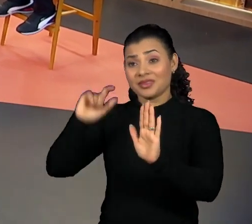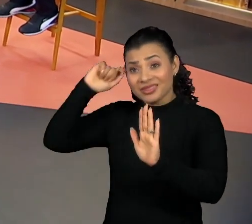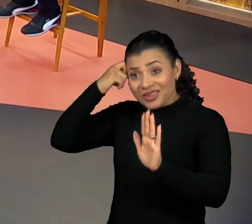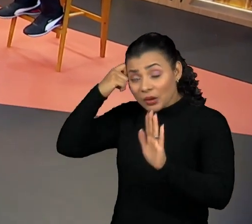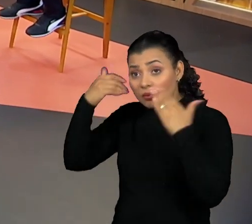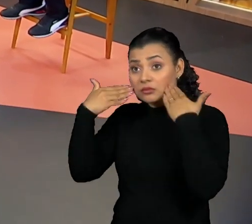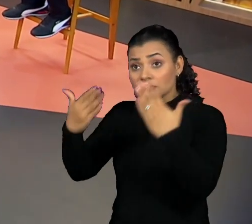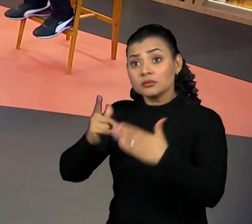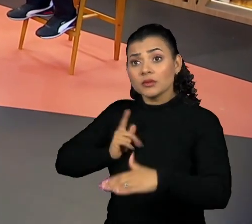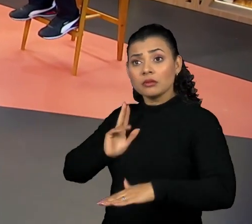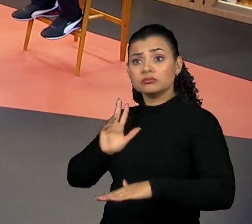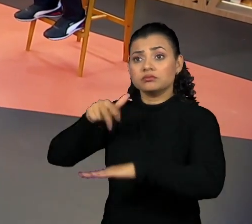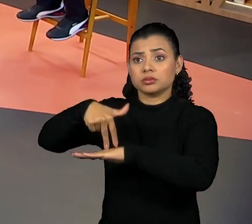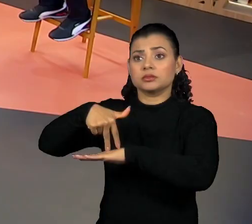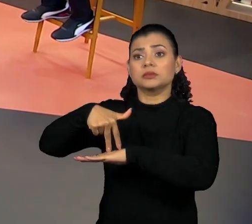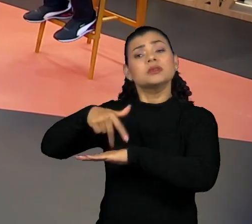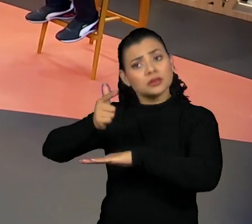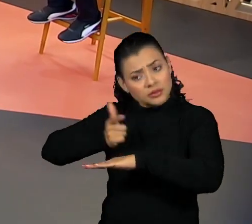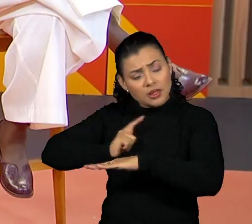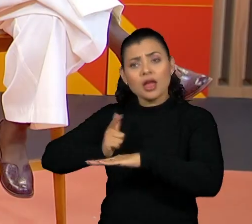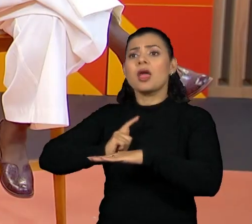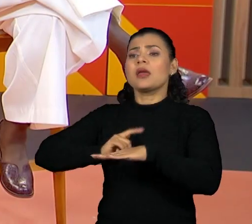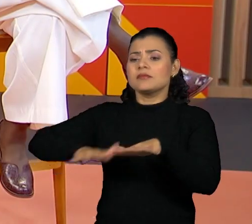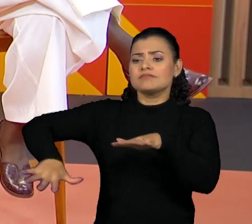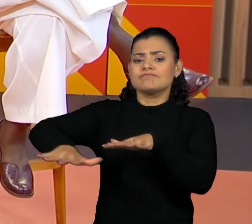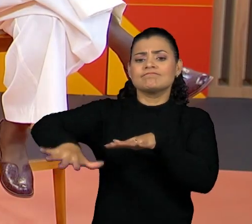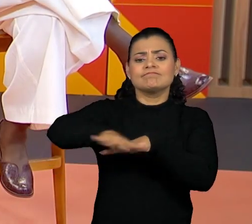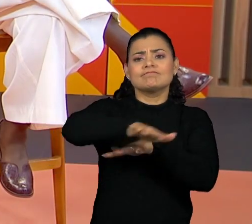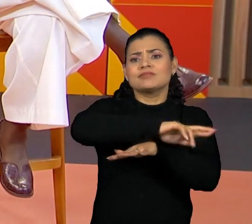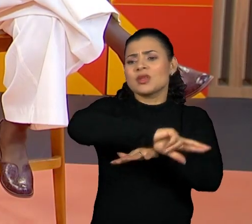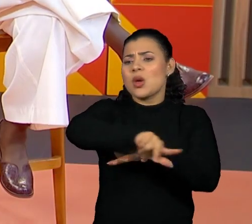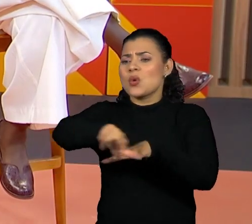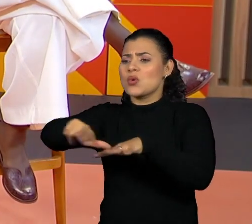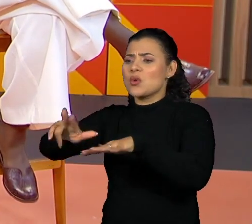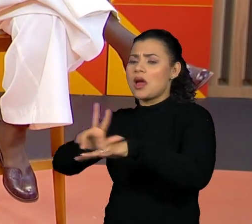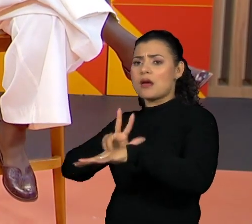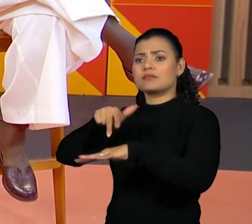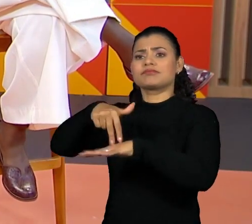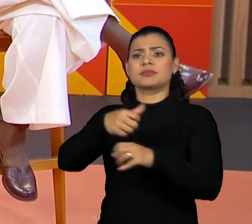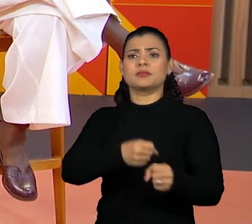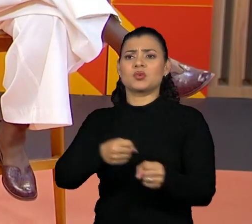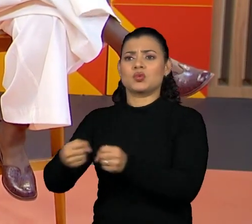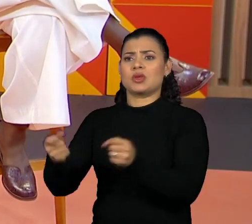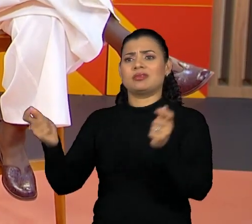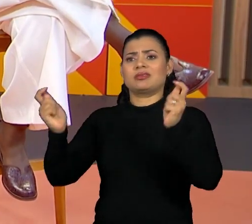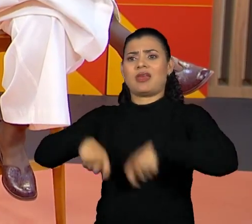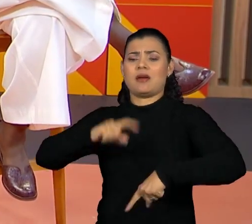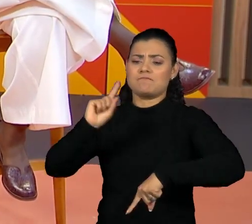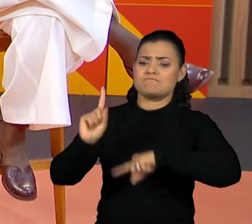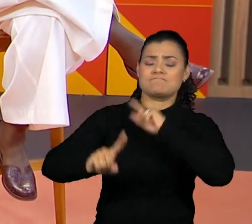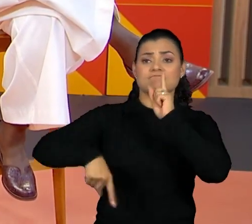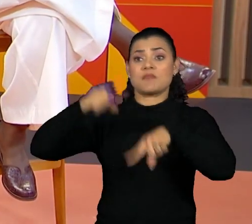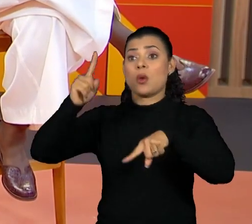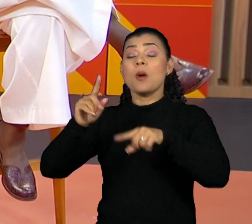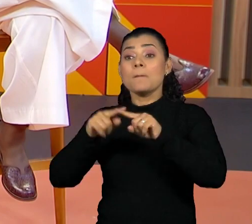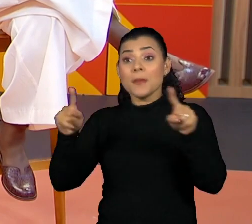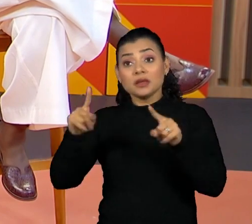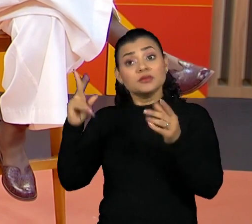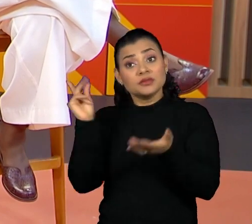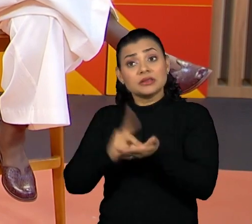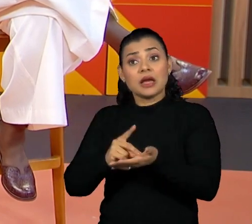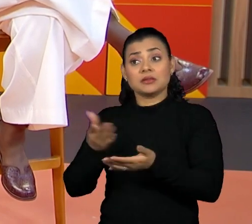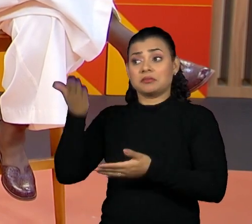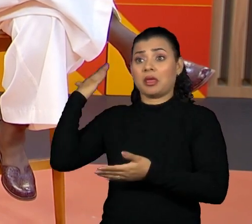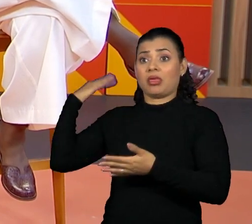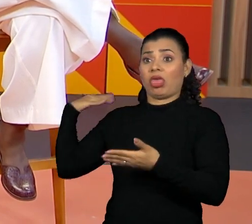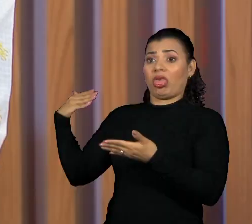uma presença em todos os campos para que nos tornemos a potência que somos, só que isso nunca ou pouco foi